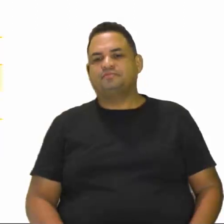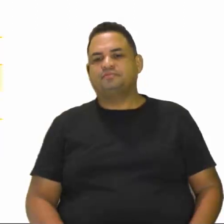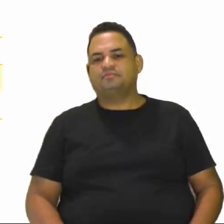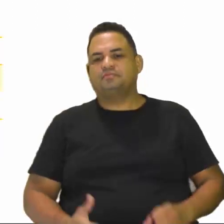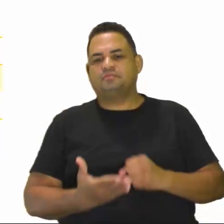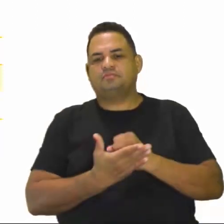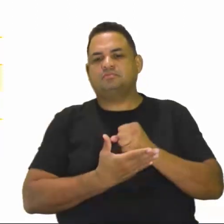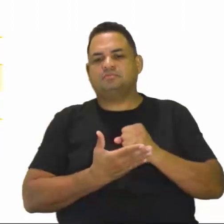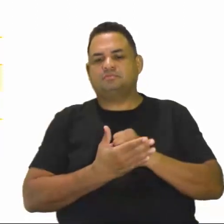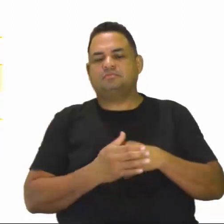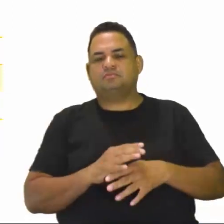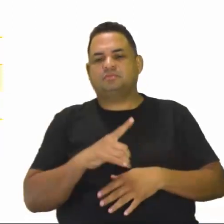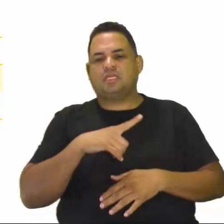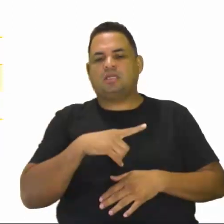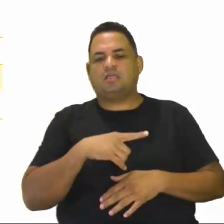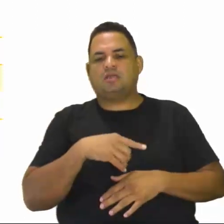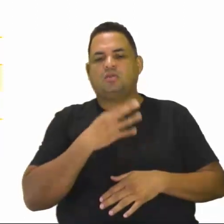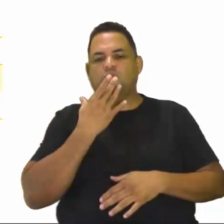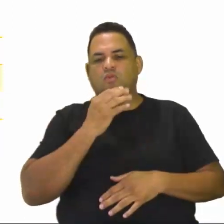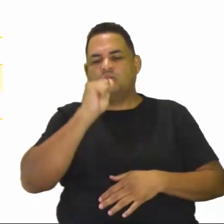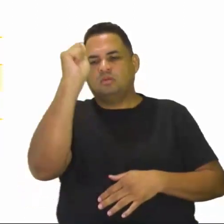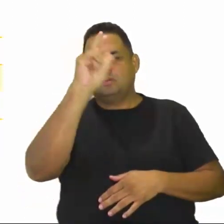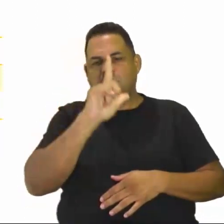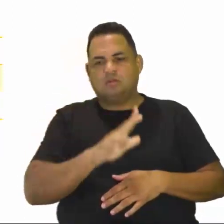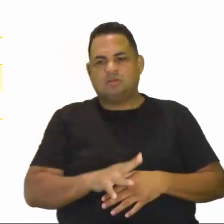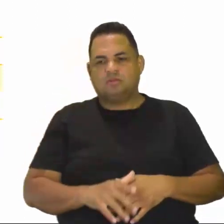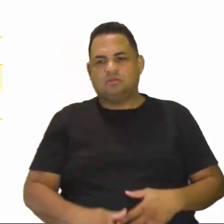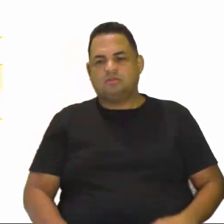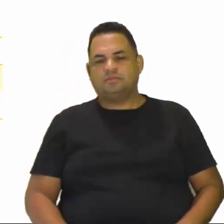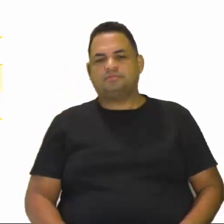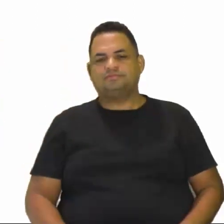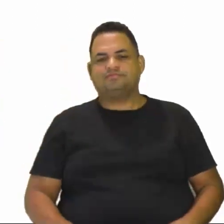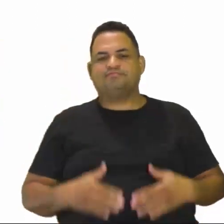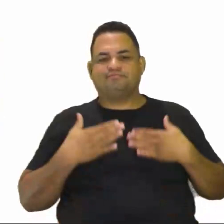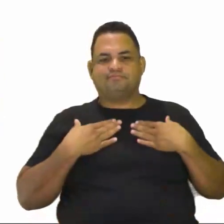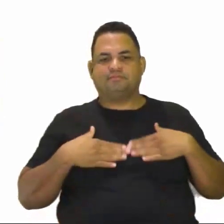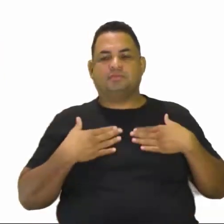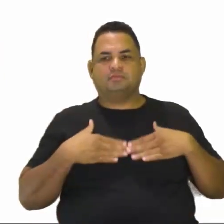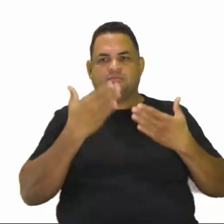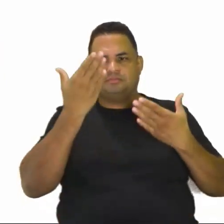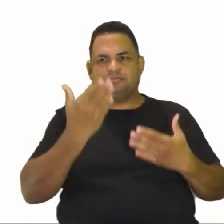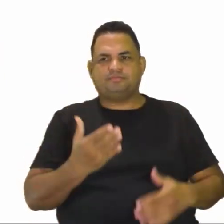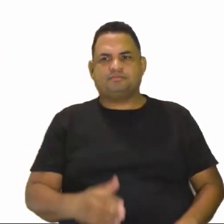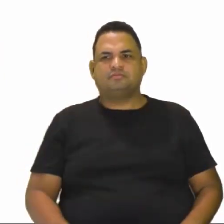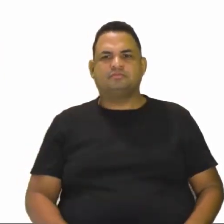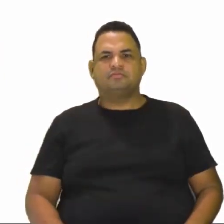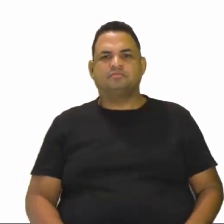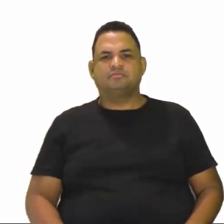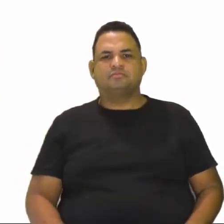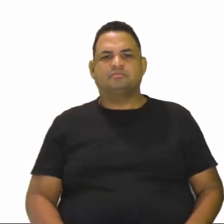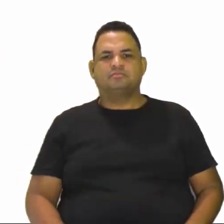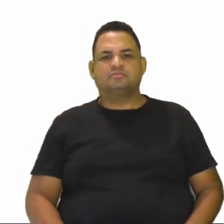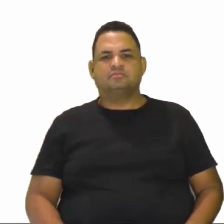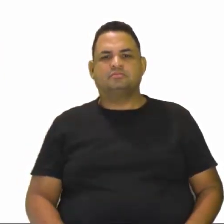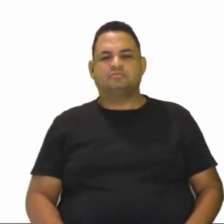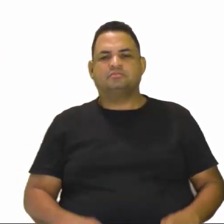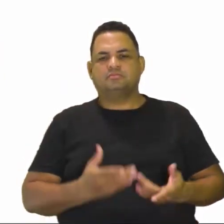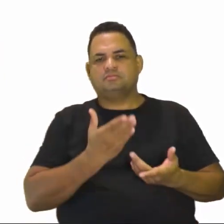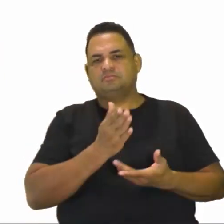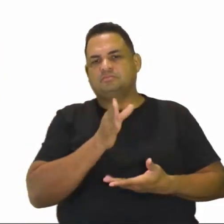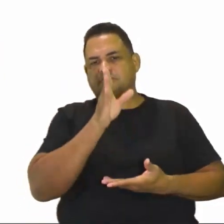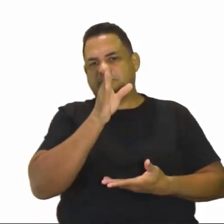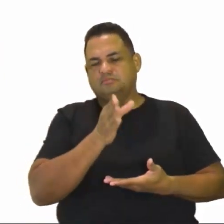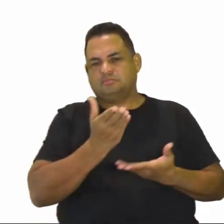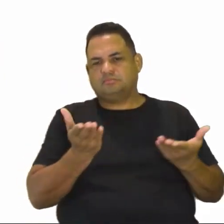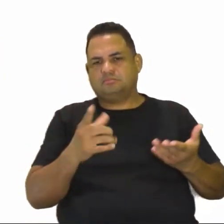básico, fica com a coloração azul. Tranquilo até aqui? E a escala de pH? A